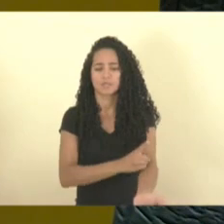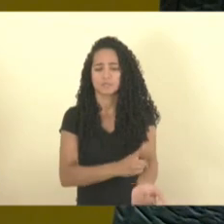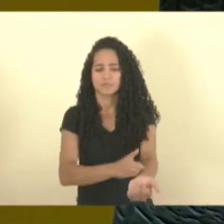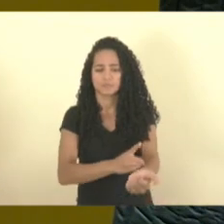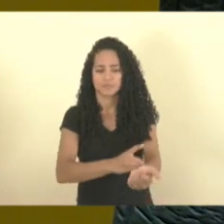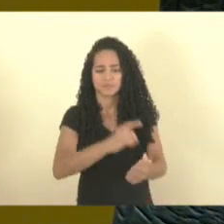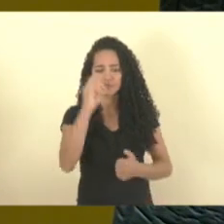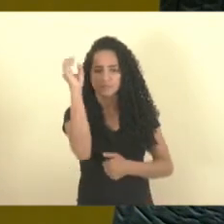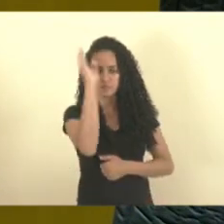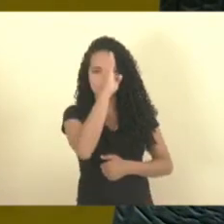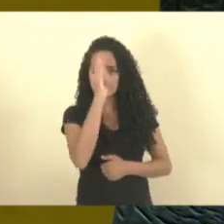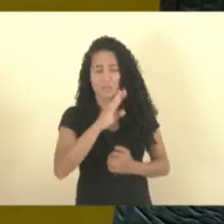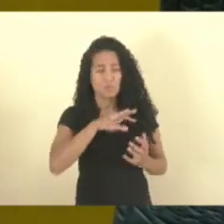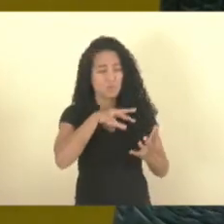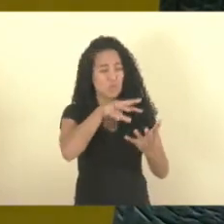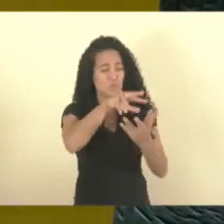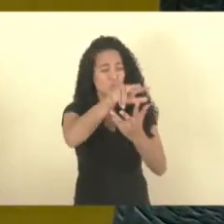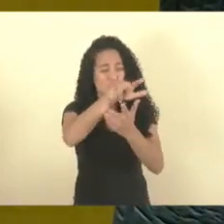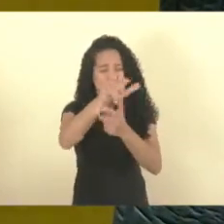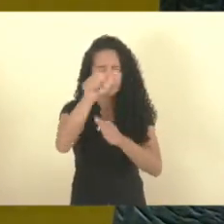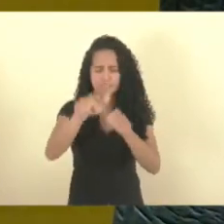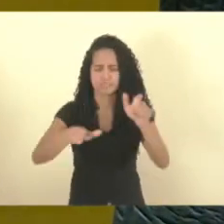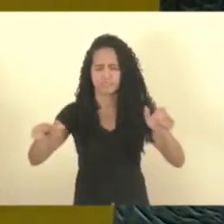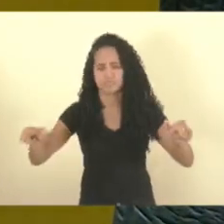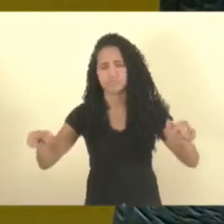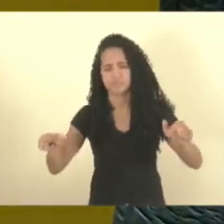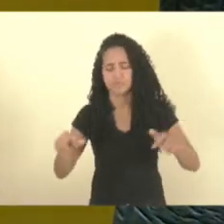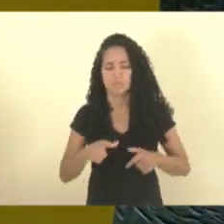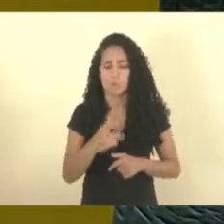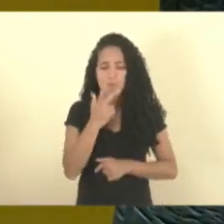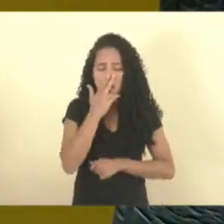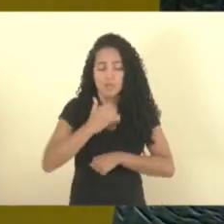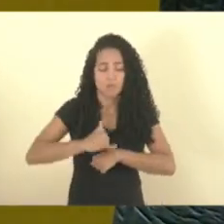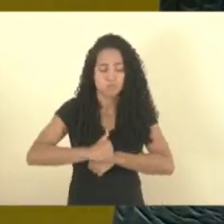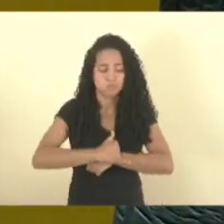o mundo, e essa obesidade leva a diabetes, então esse